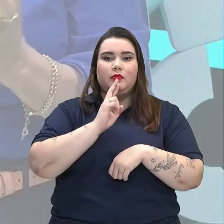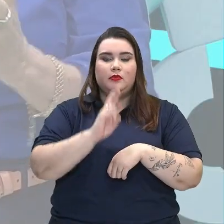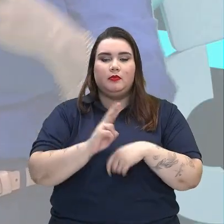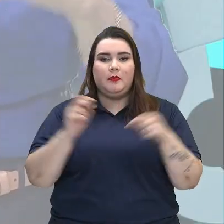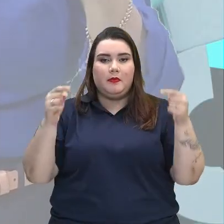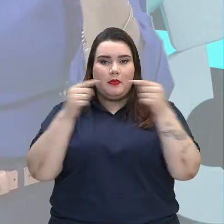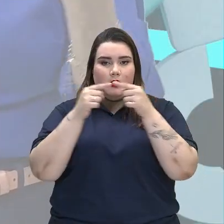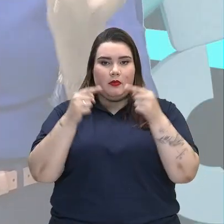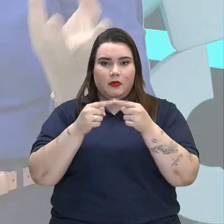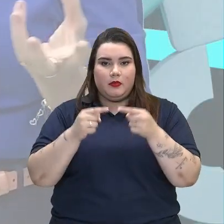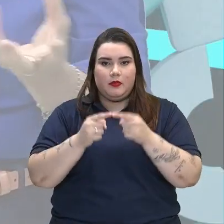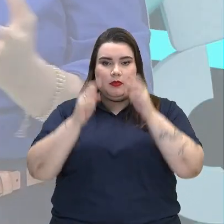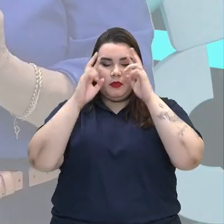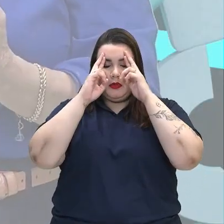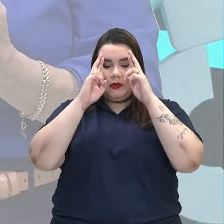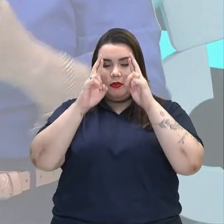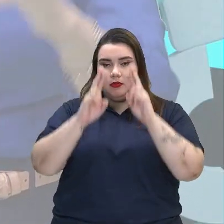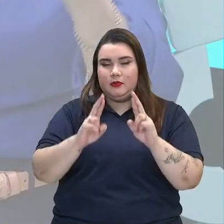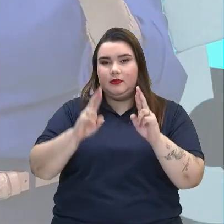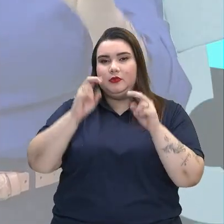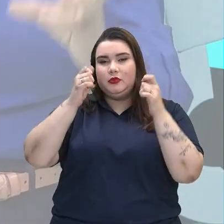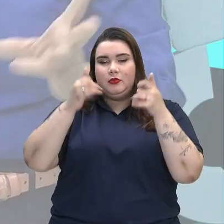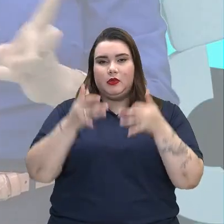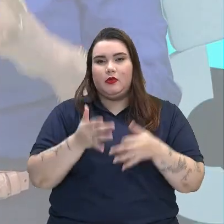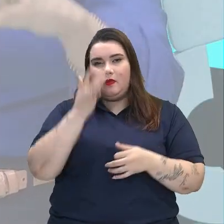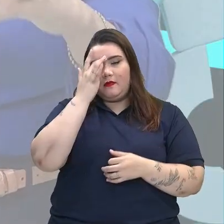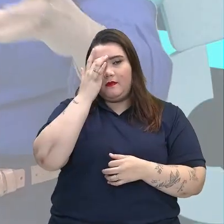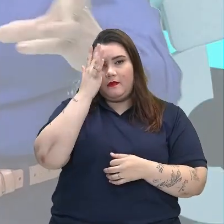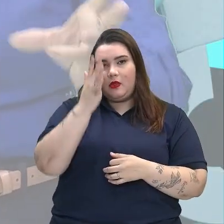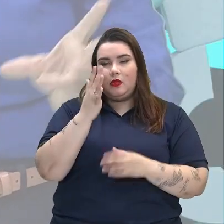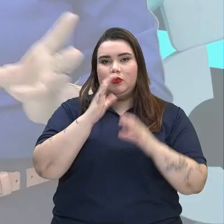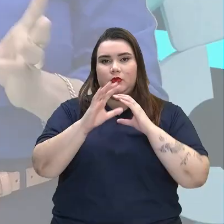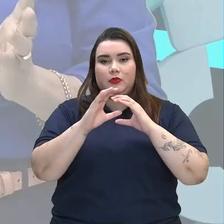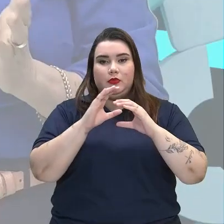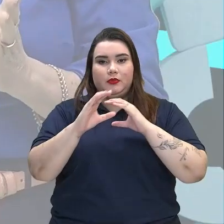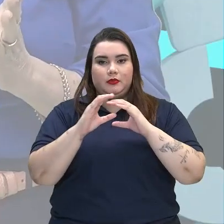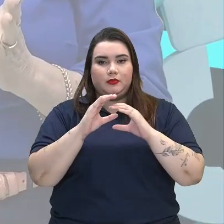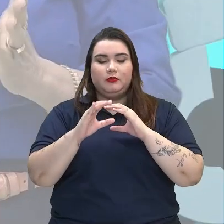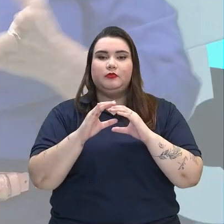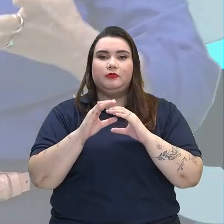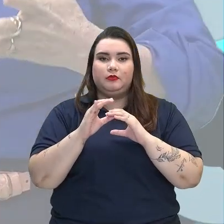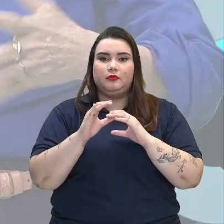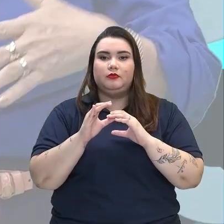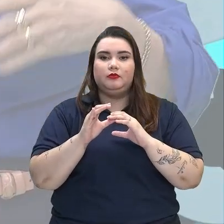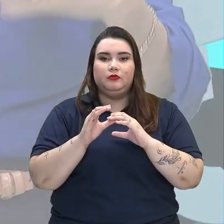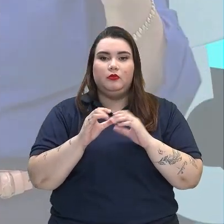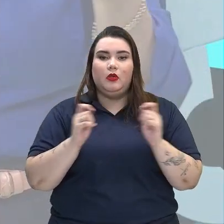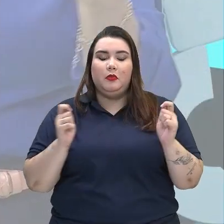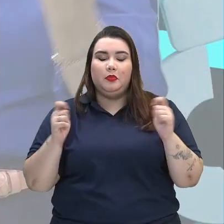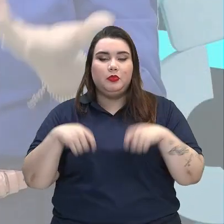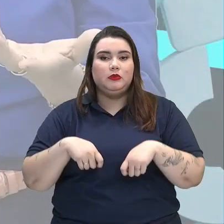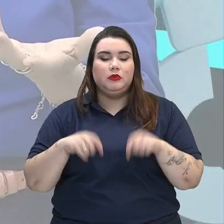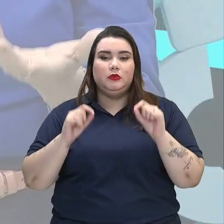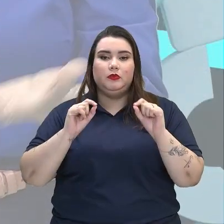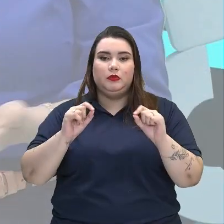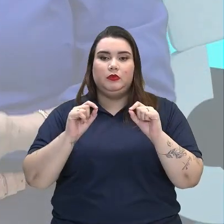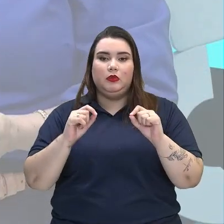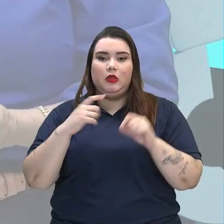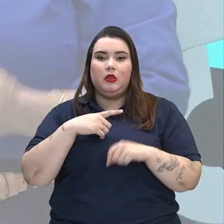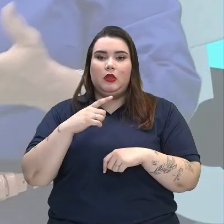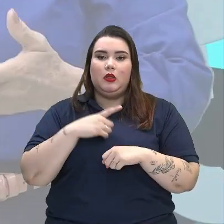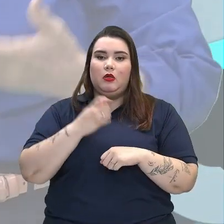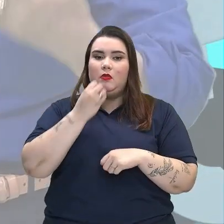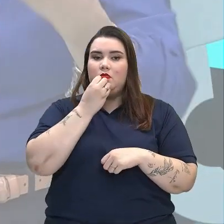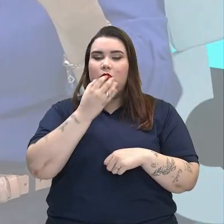vê ali o respeito, a consideração, né? Que tem que estar isso ali para poder surtir o